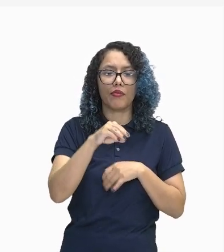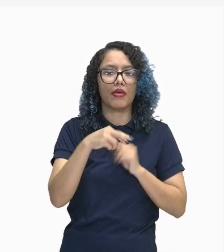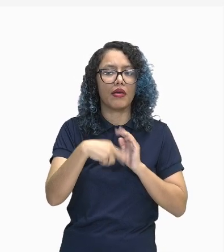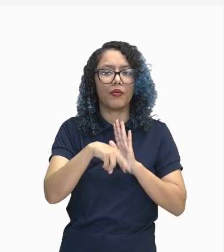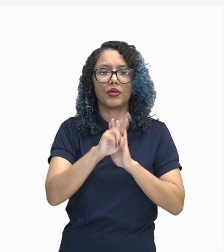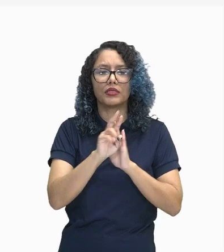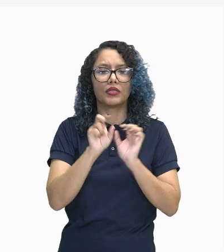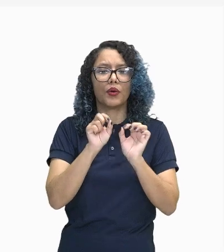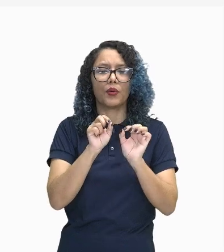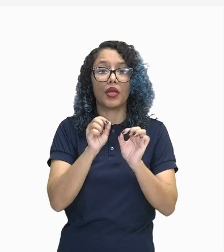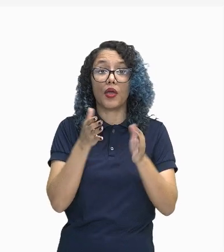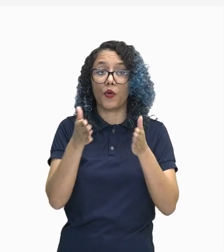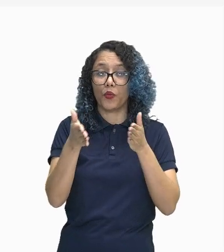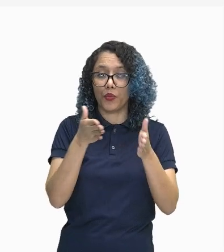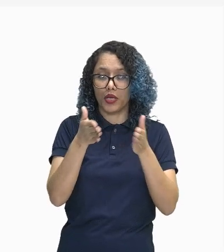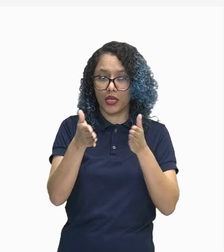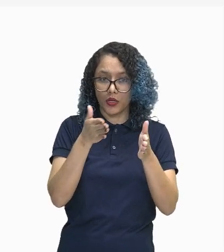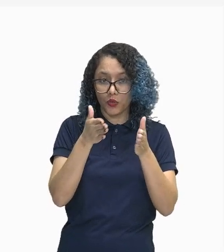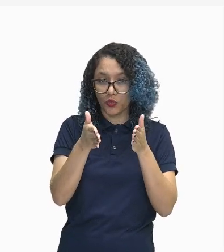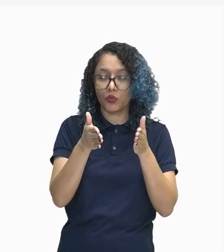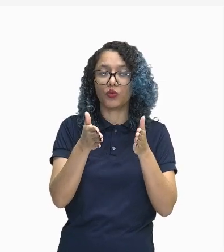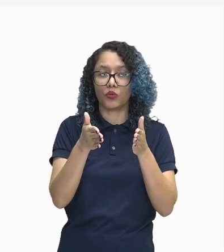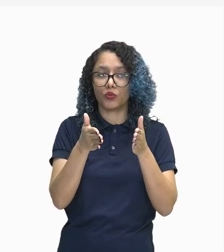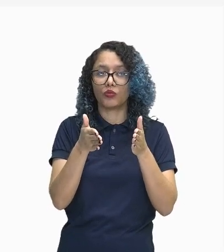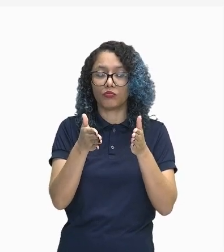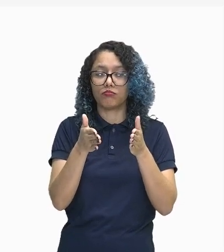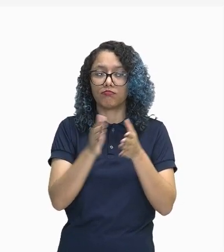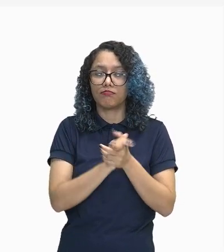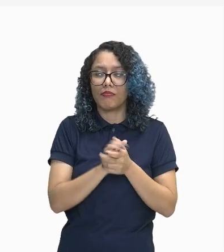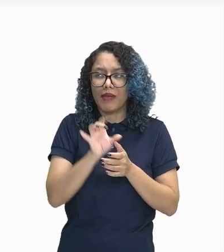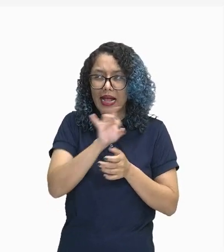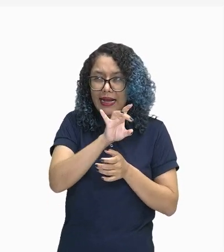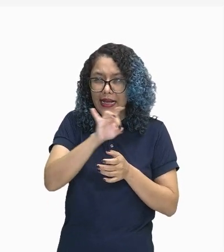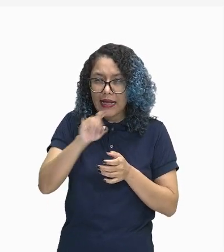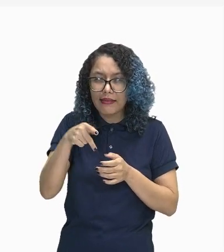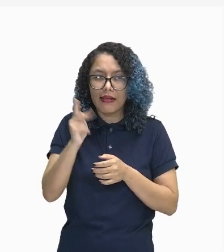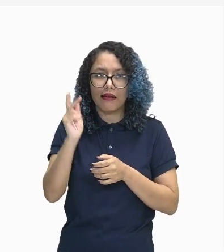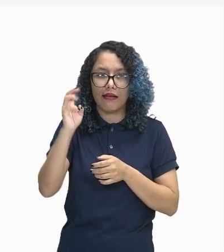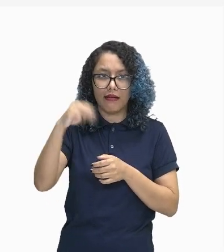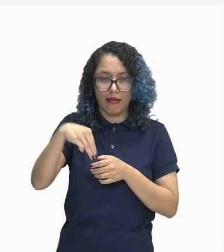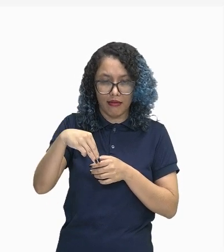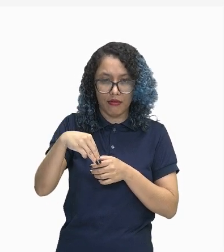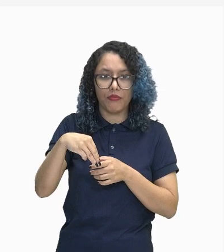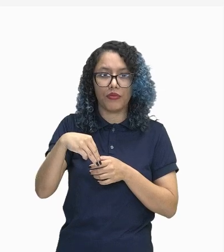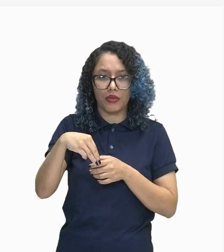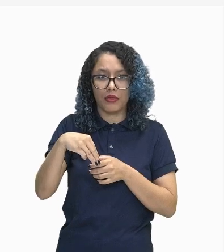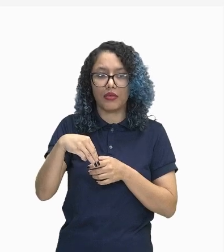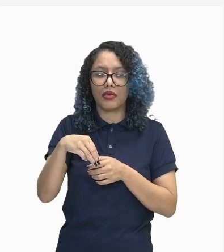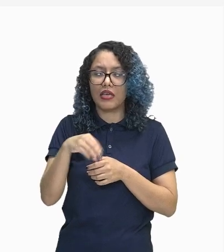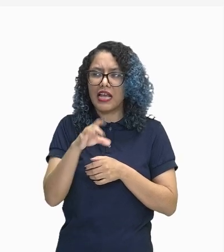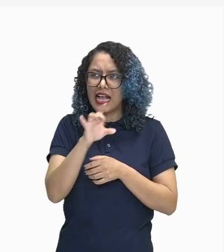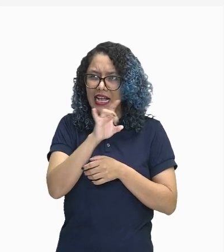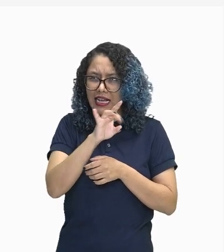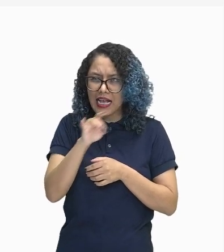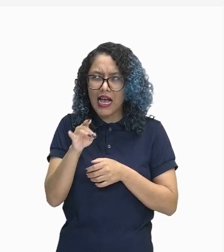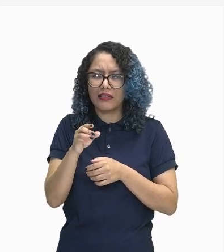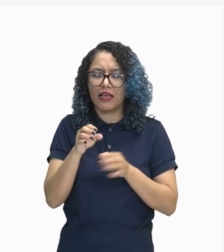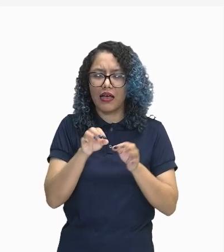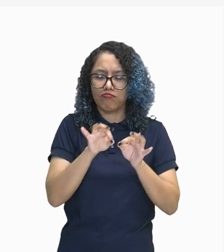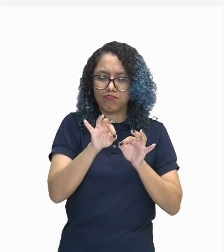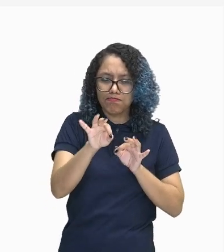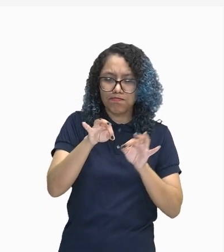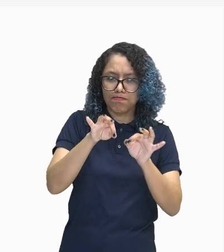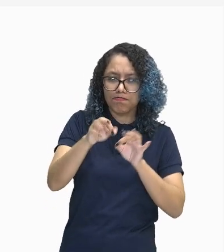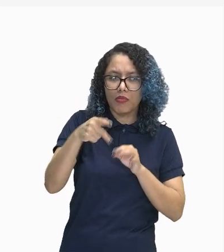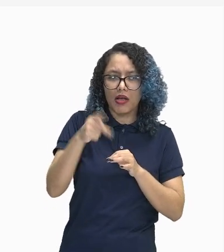tempo gasto para percorrer cada quilômetro, certo? Então, para cada quilômetro gastaria